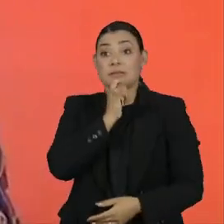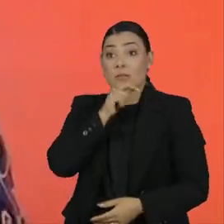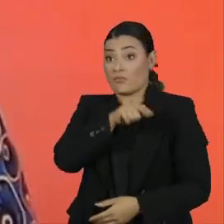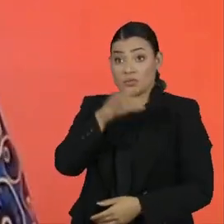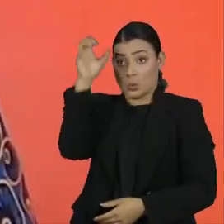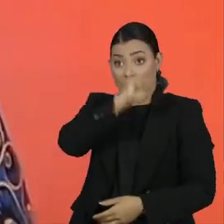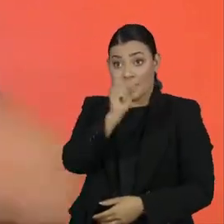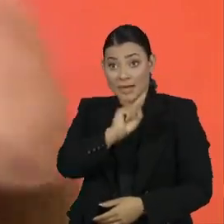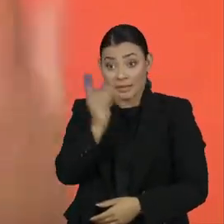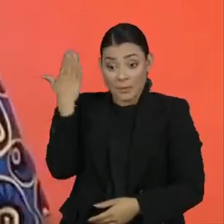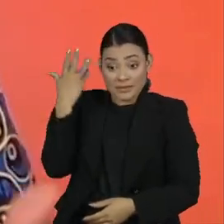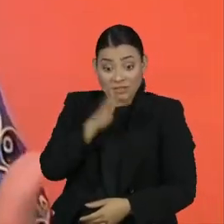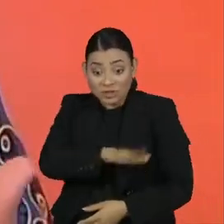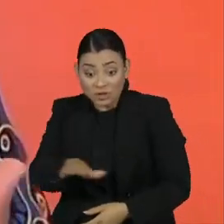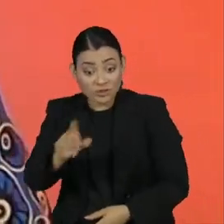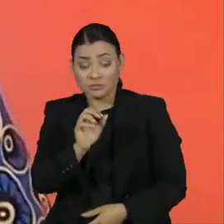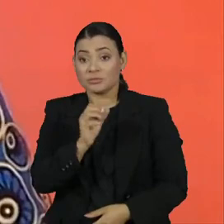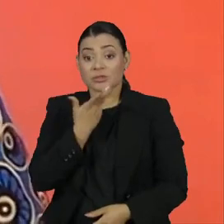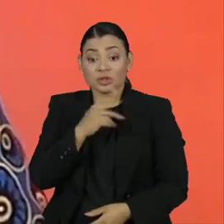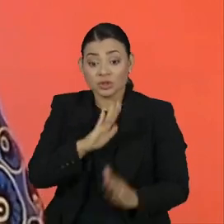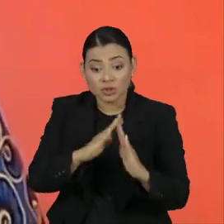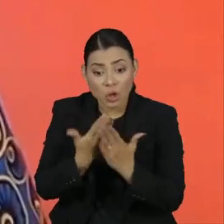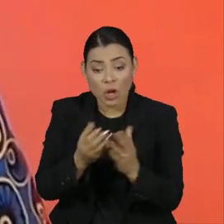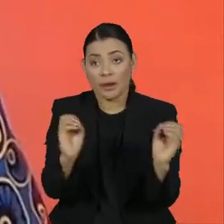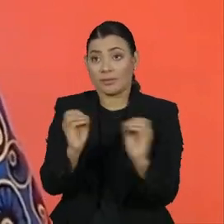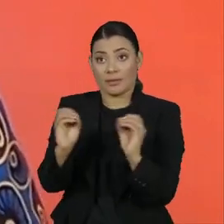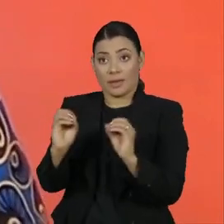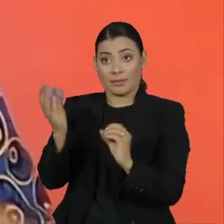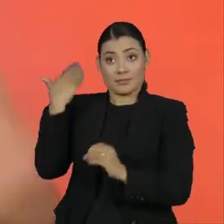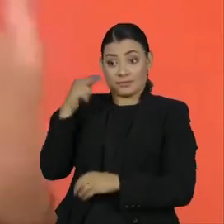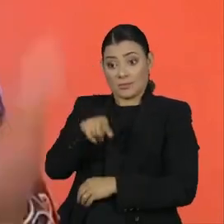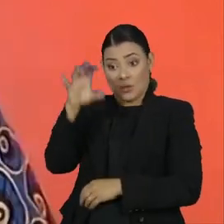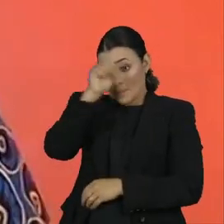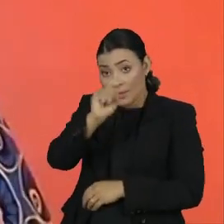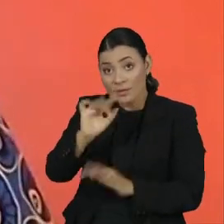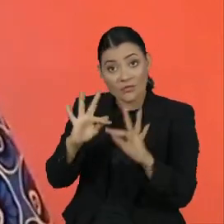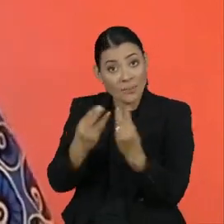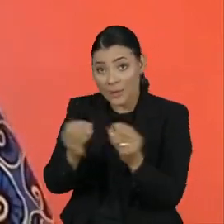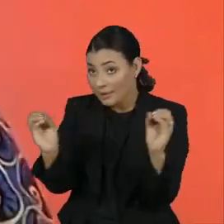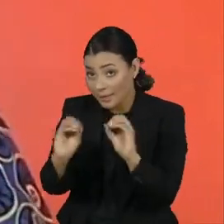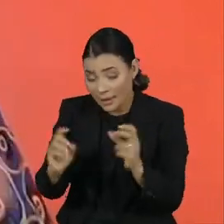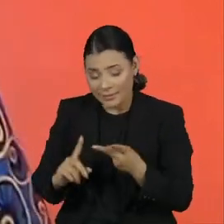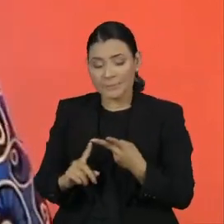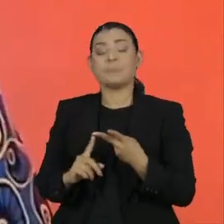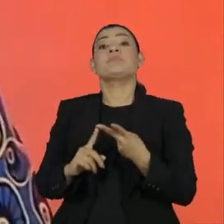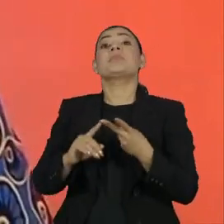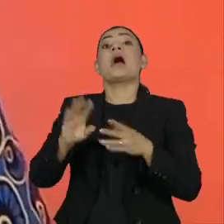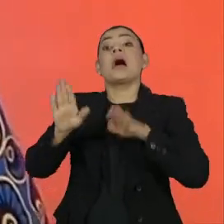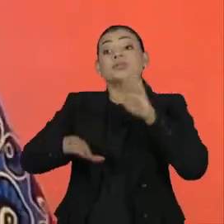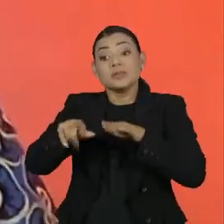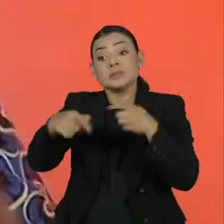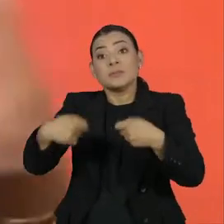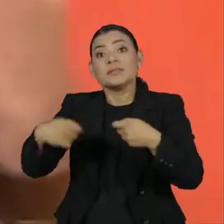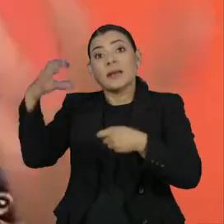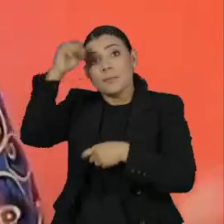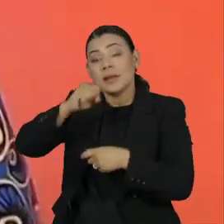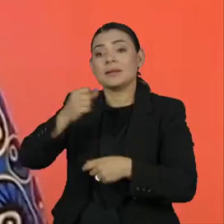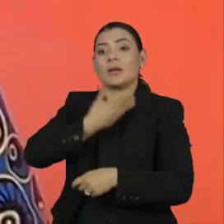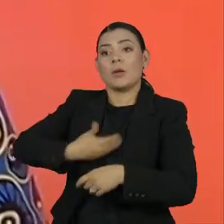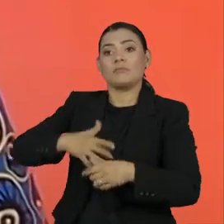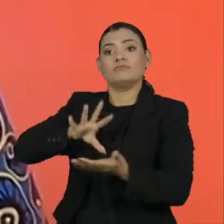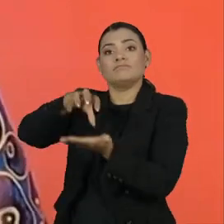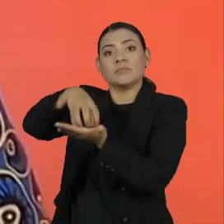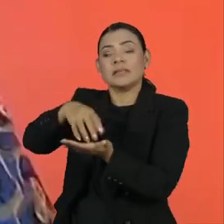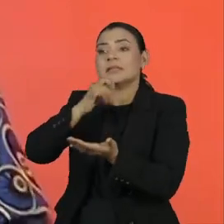aprendeu, deveria ter aprendido na escola, não aprendeu. Deveria ter aprendido na família, não aprendeu. Deveria ter aprendido em espaços públicos e